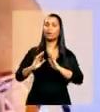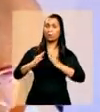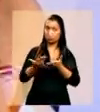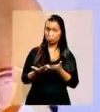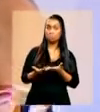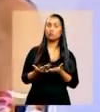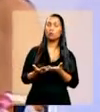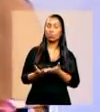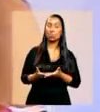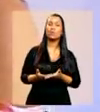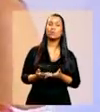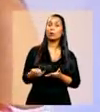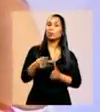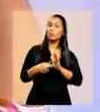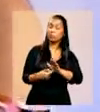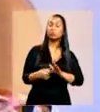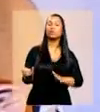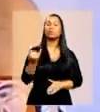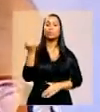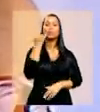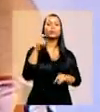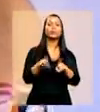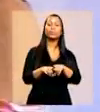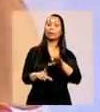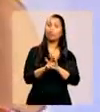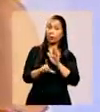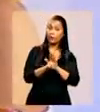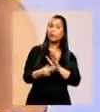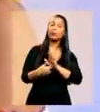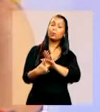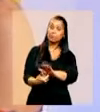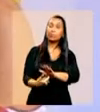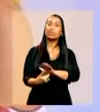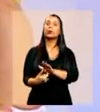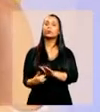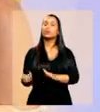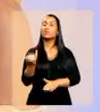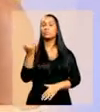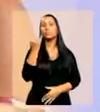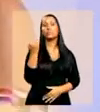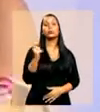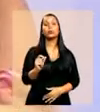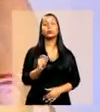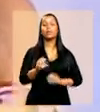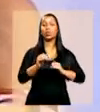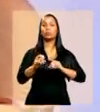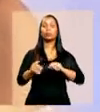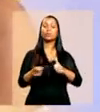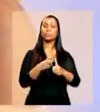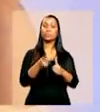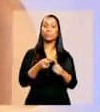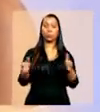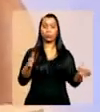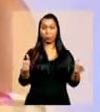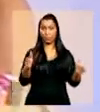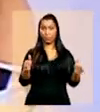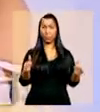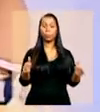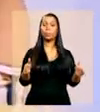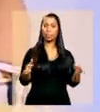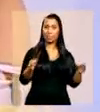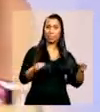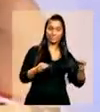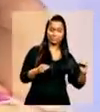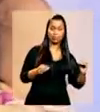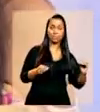os conselhos vêm demonstrando essa importância, a legislação vem trazendo para a gente essa importância da educação na primeira etapa. Como a